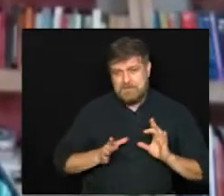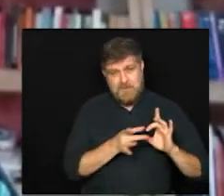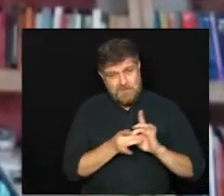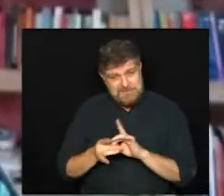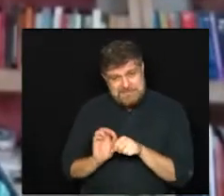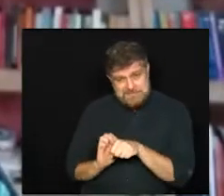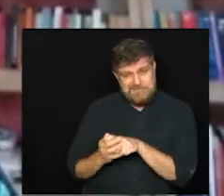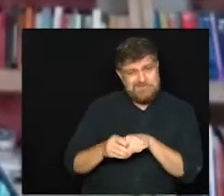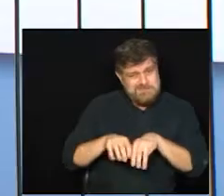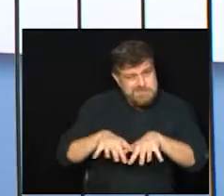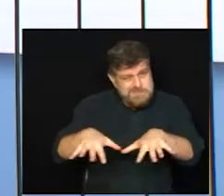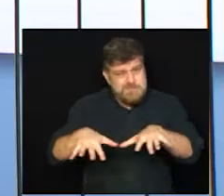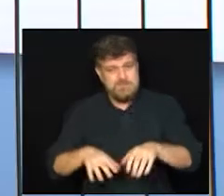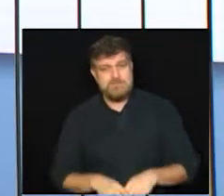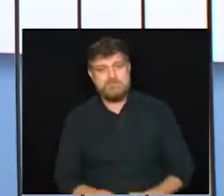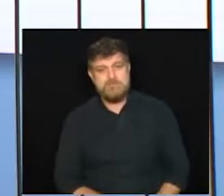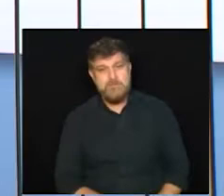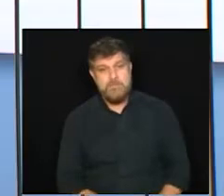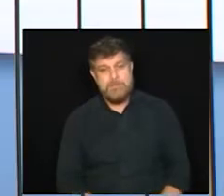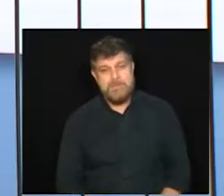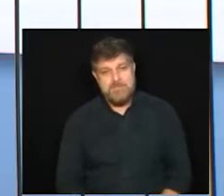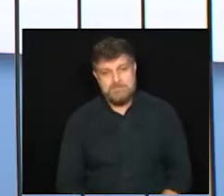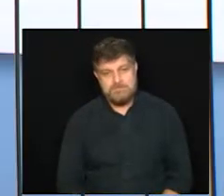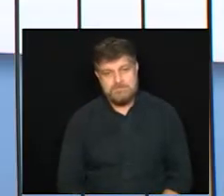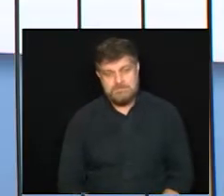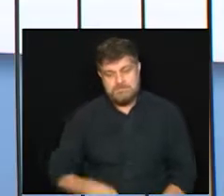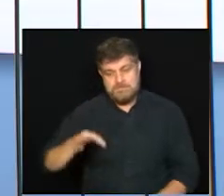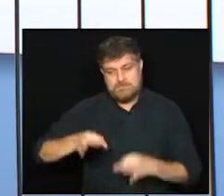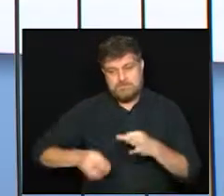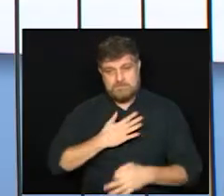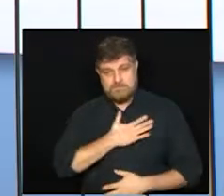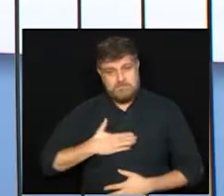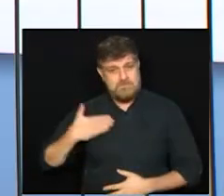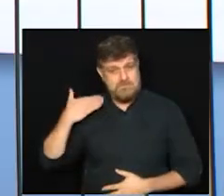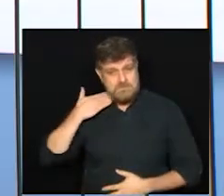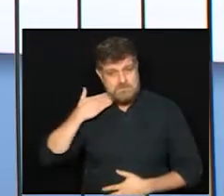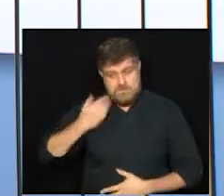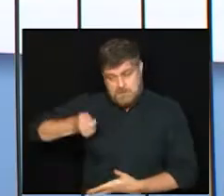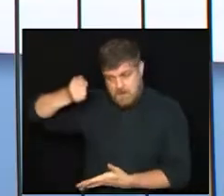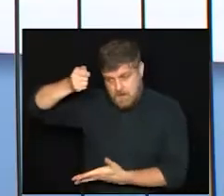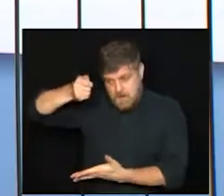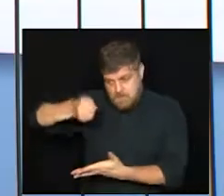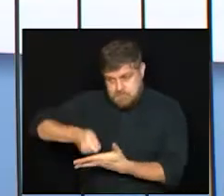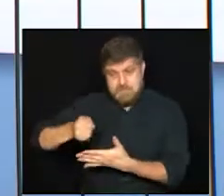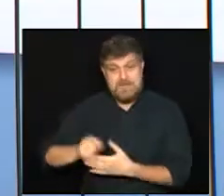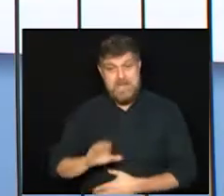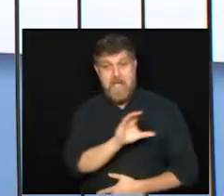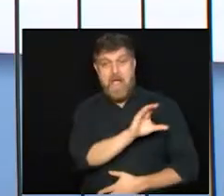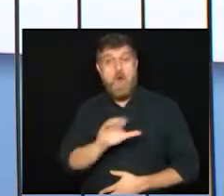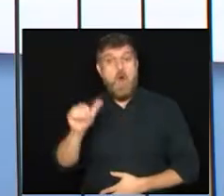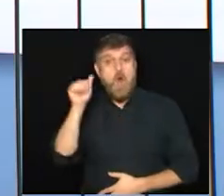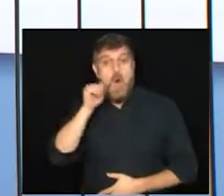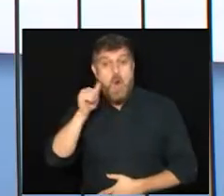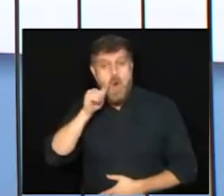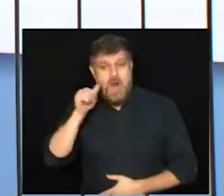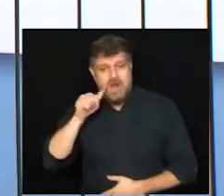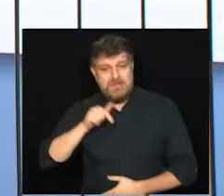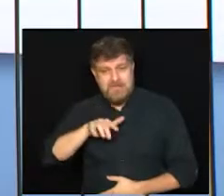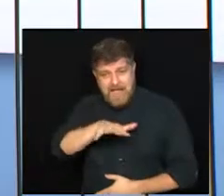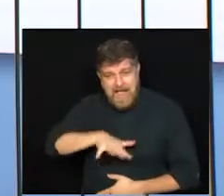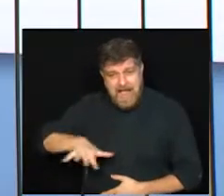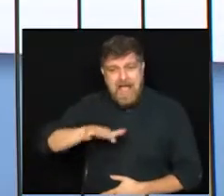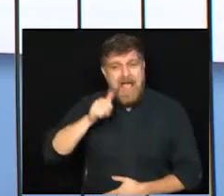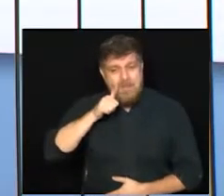de pandemia. A juíza de direito da Comesp, que é a Coordenadoria da Mulher em Situação